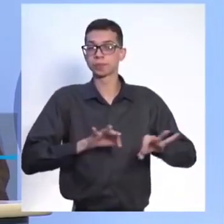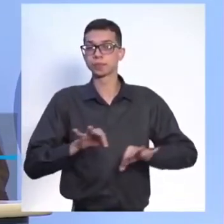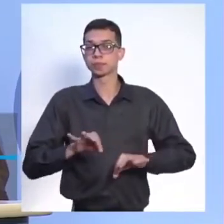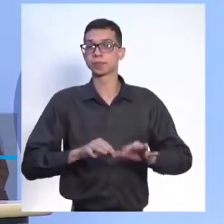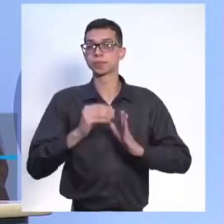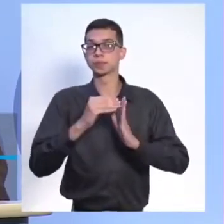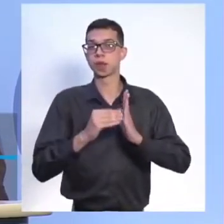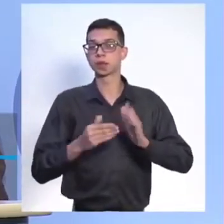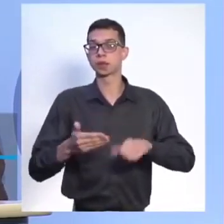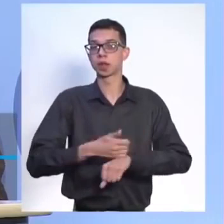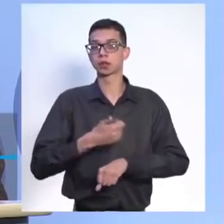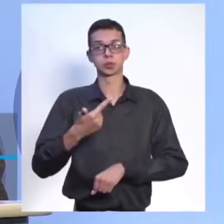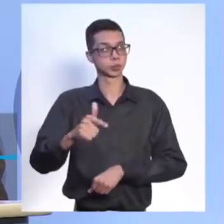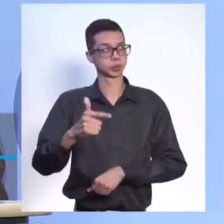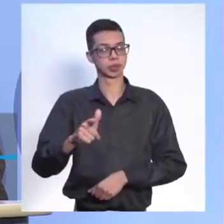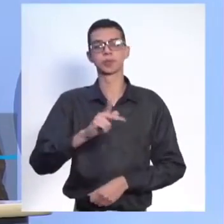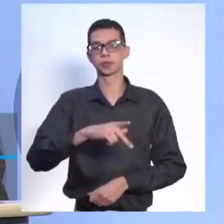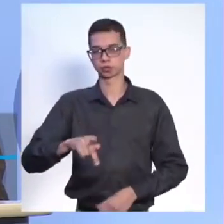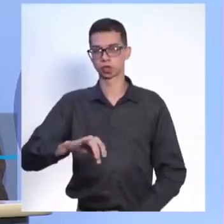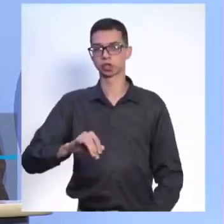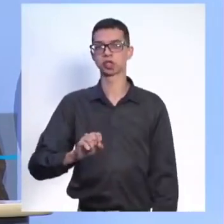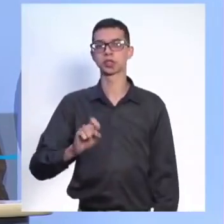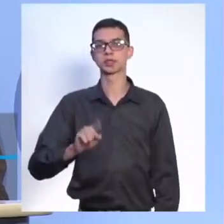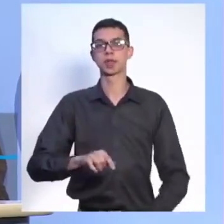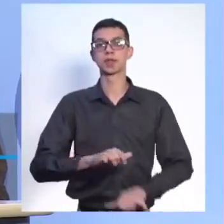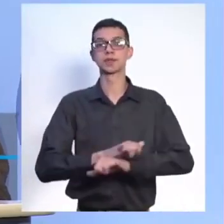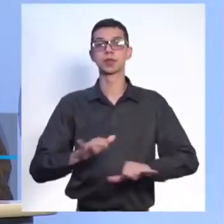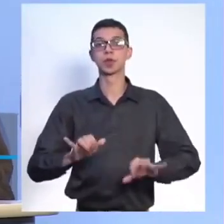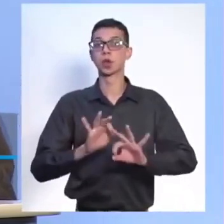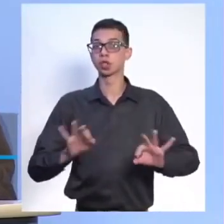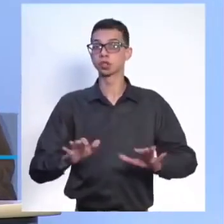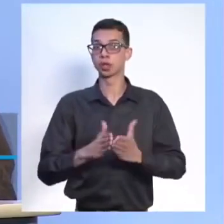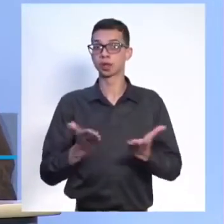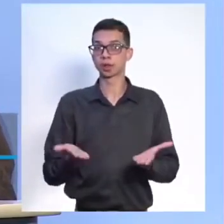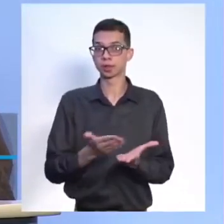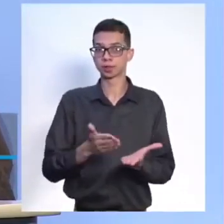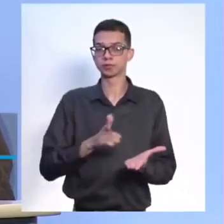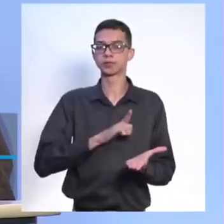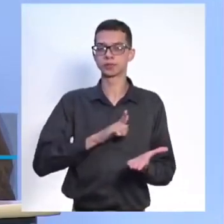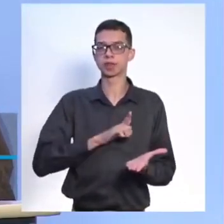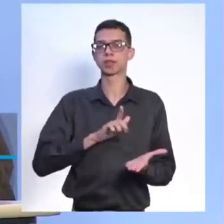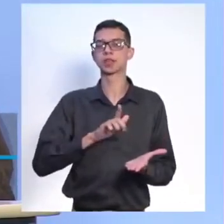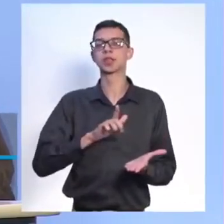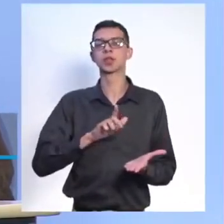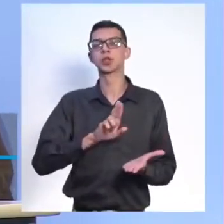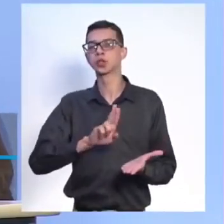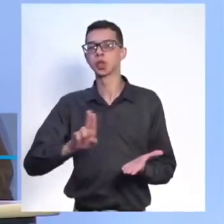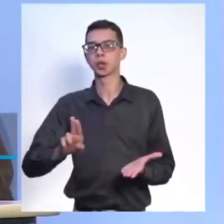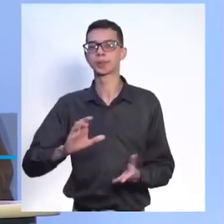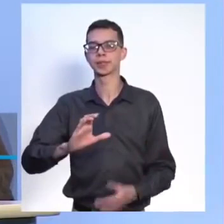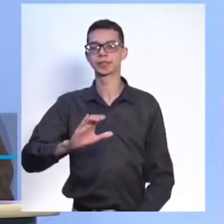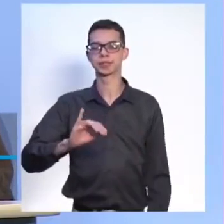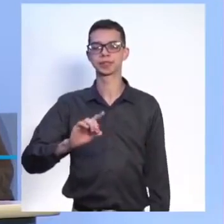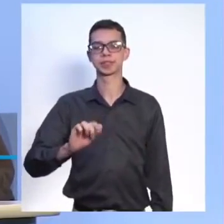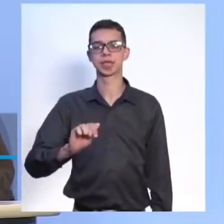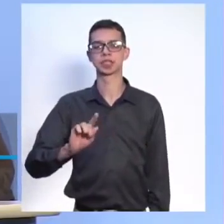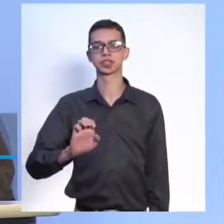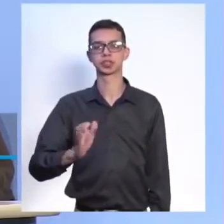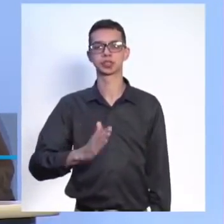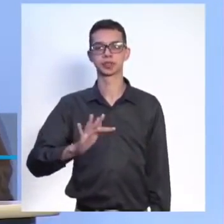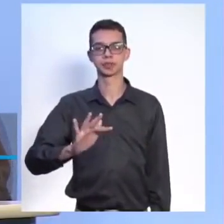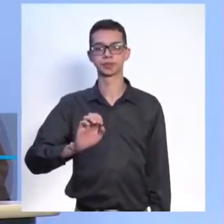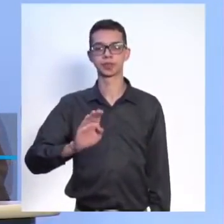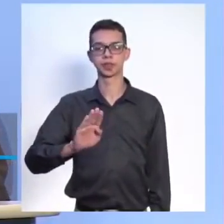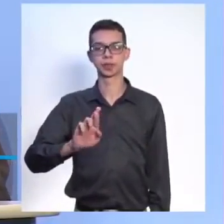professor José diz que tem um ótimo livro sobre a cabeça de porco, que se chama Cidade Febril. Fica aí a dica de leitura para